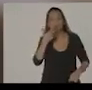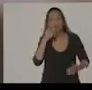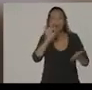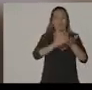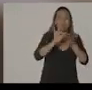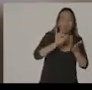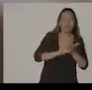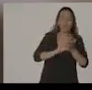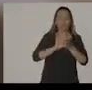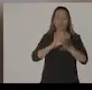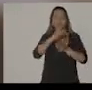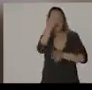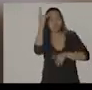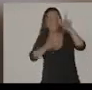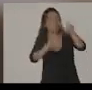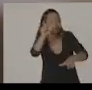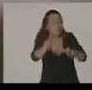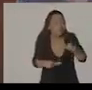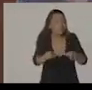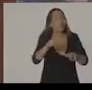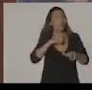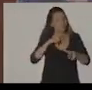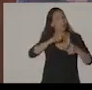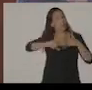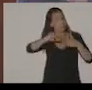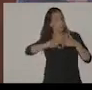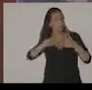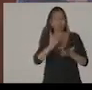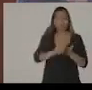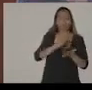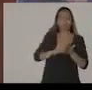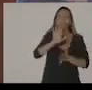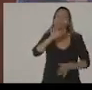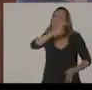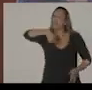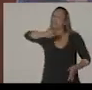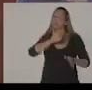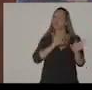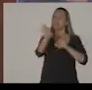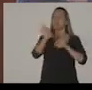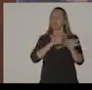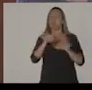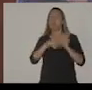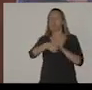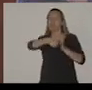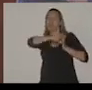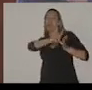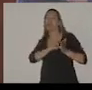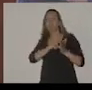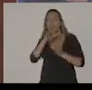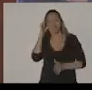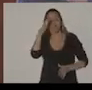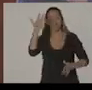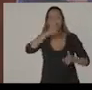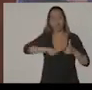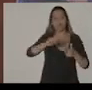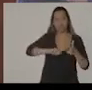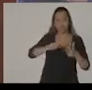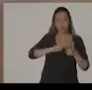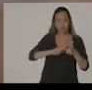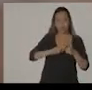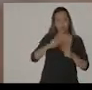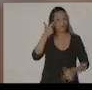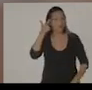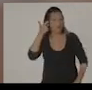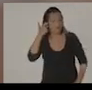falar a verdade para a população, dizer que haverá problemas e nós já estaremos preparados para enfrentar esse